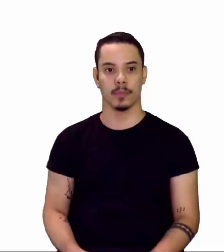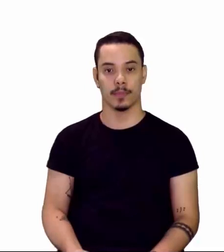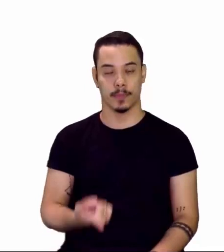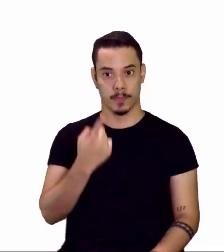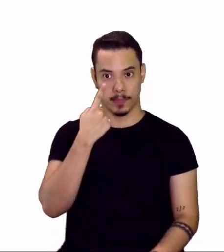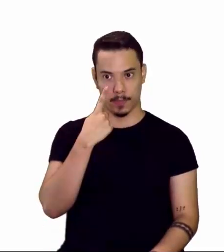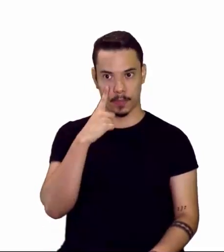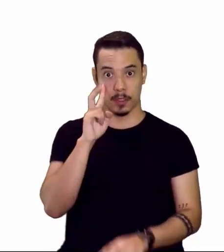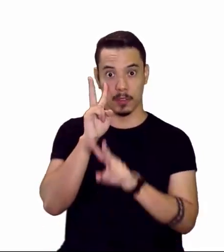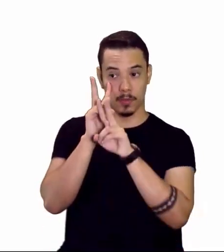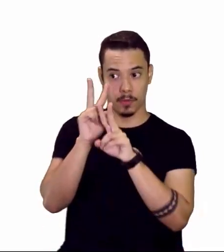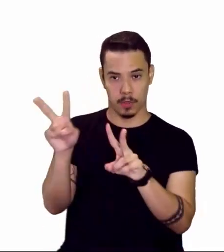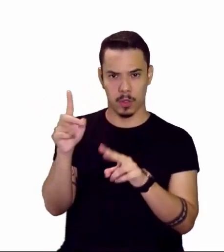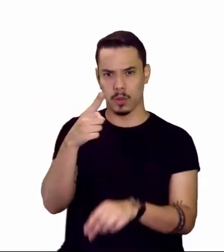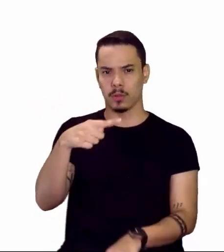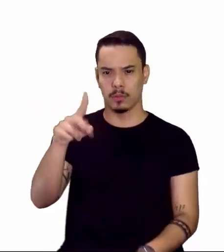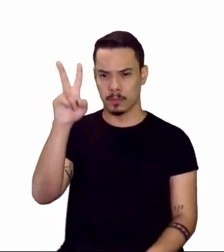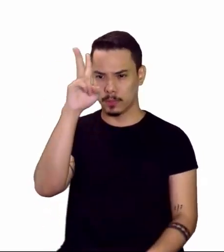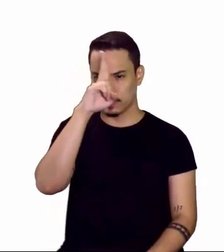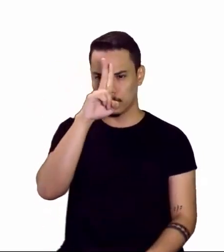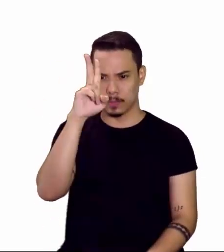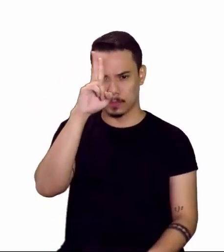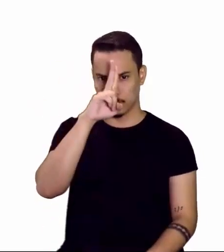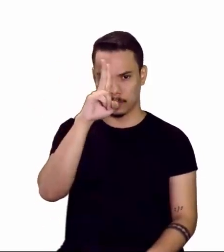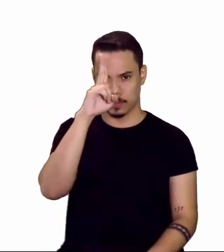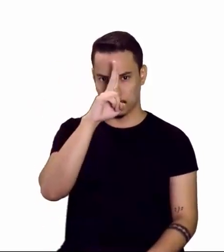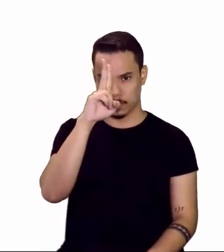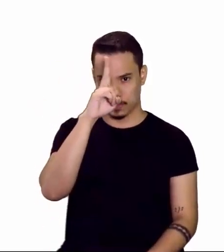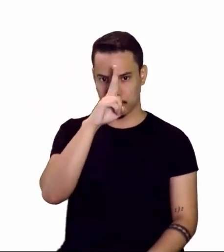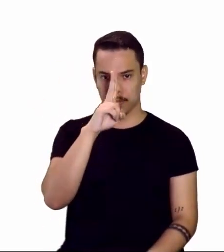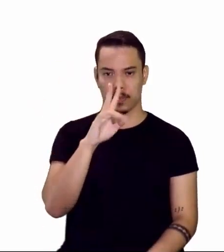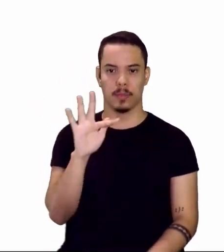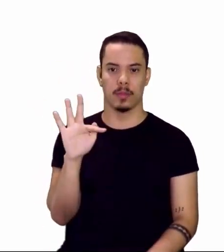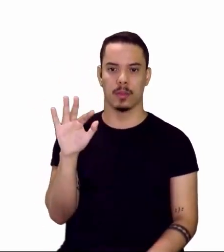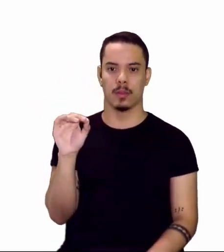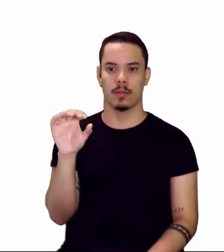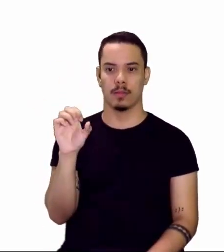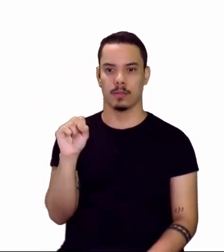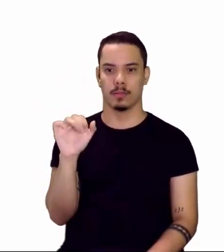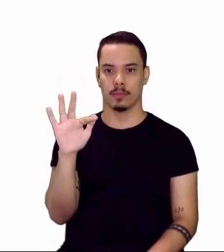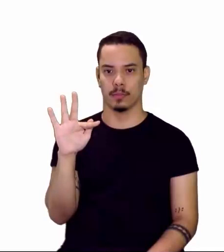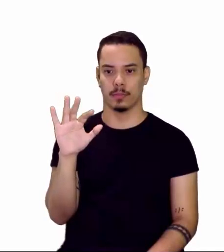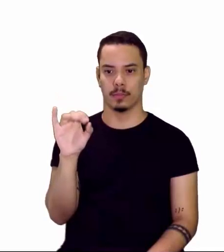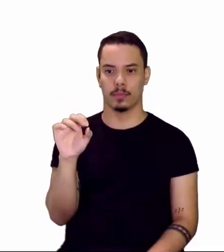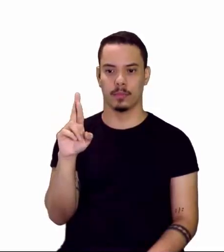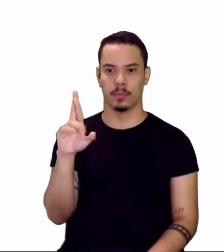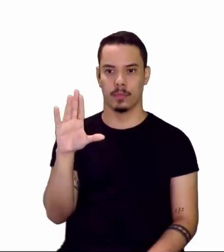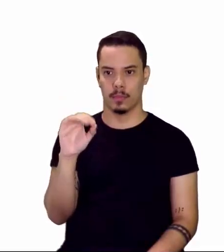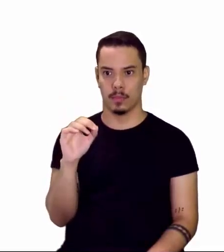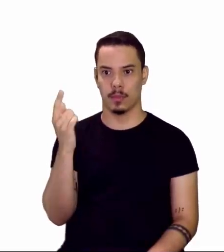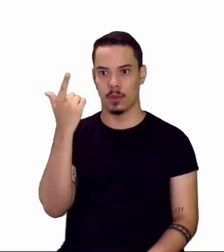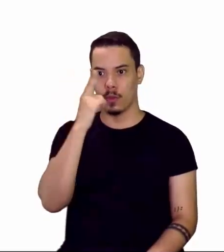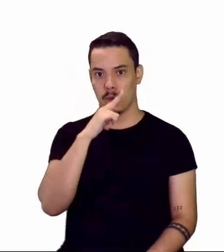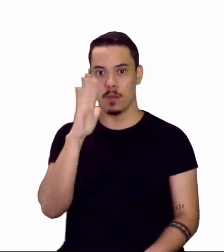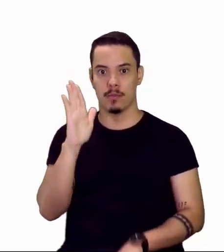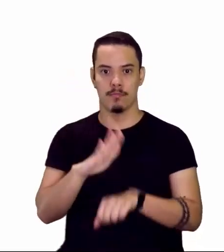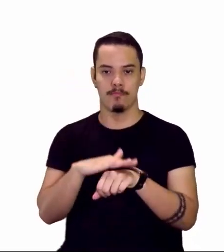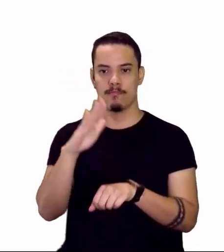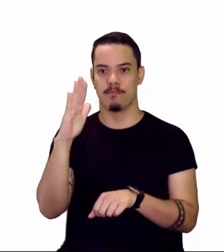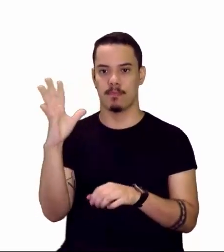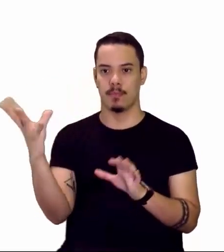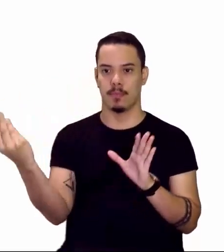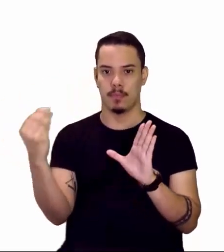temos, vocês estão lembrados lá, onde o fósforo ele estabilizou com 10 elétrons por camada, uma expansão